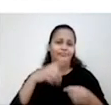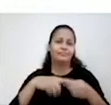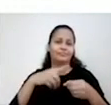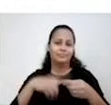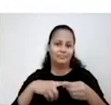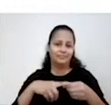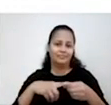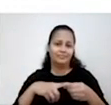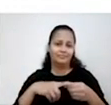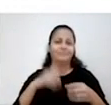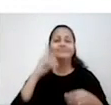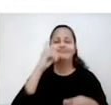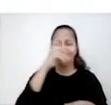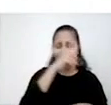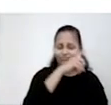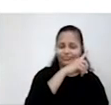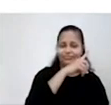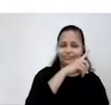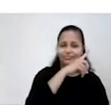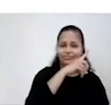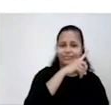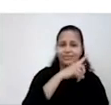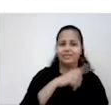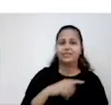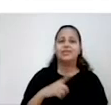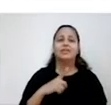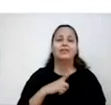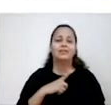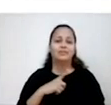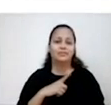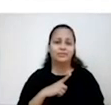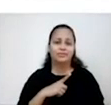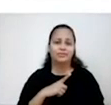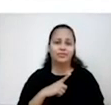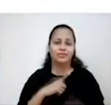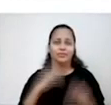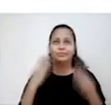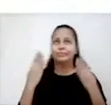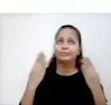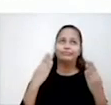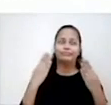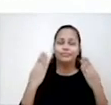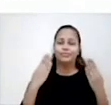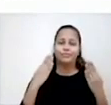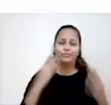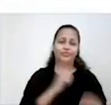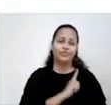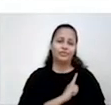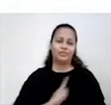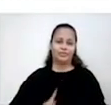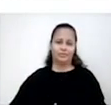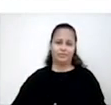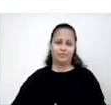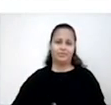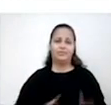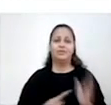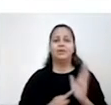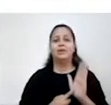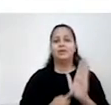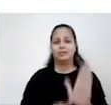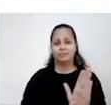que se mantinham com dificuldade, ok? Então existia uma desconfiança com o governo, né,